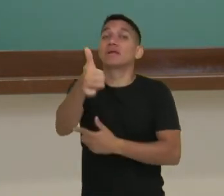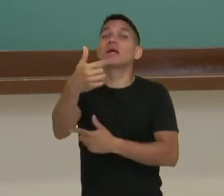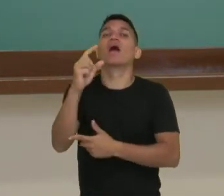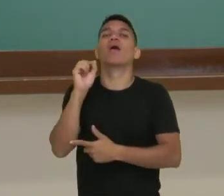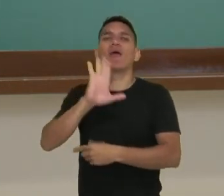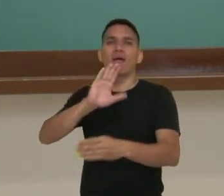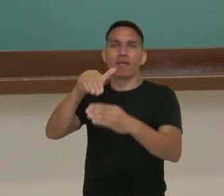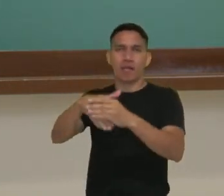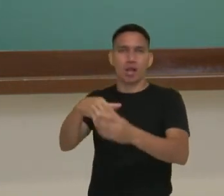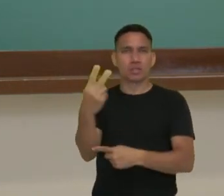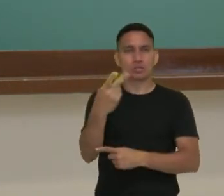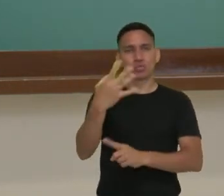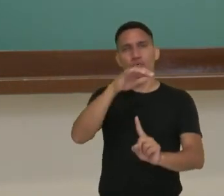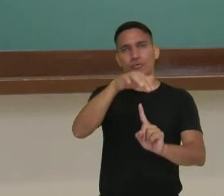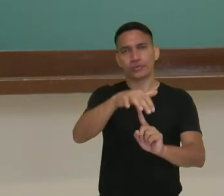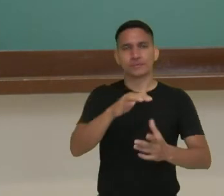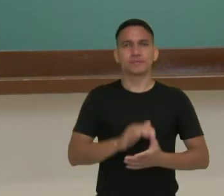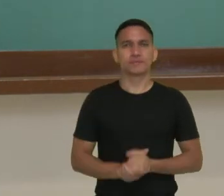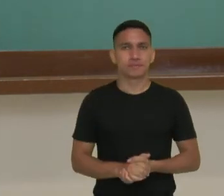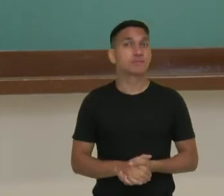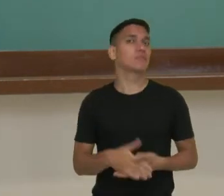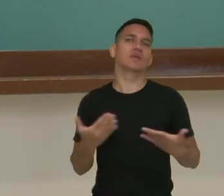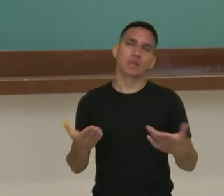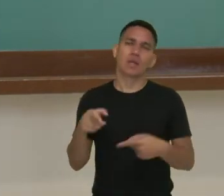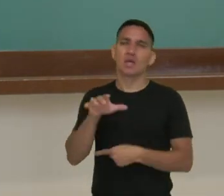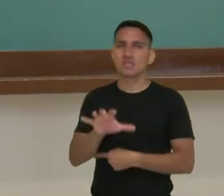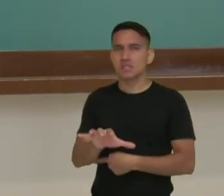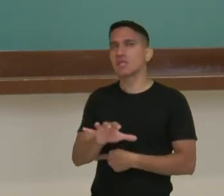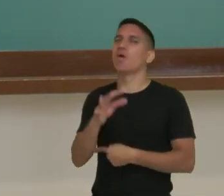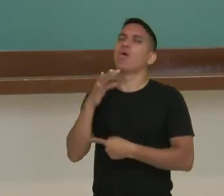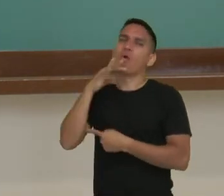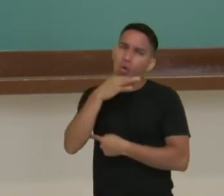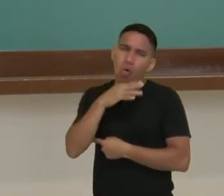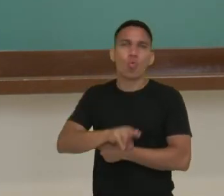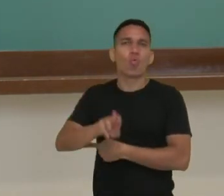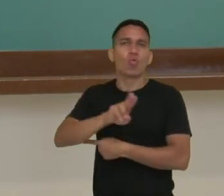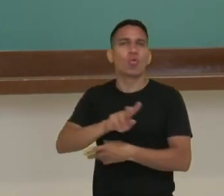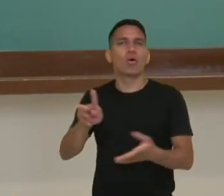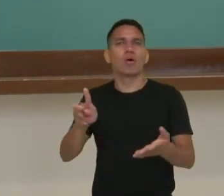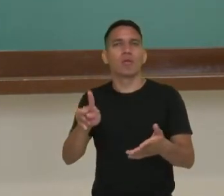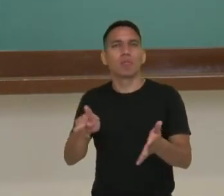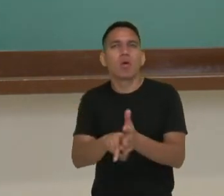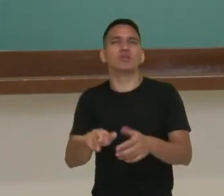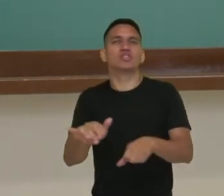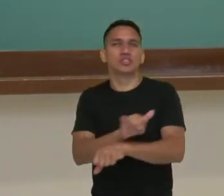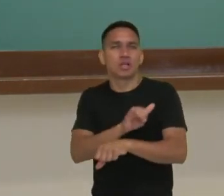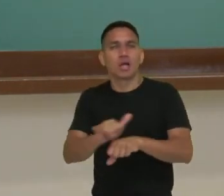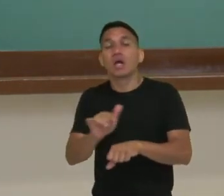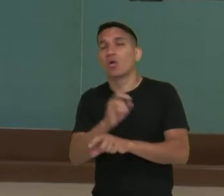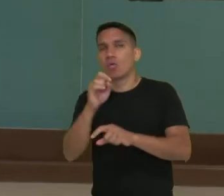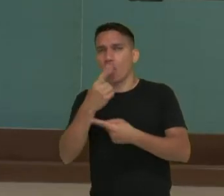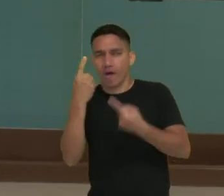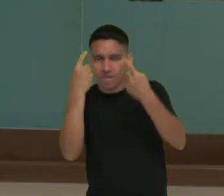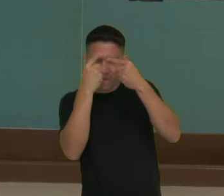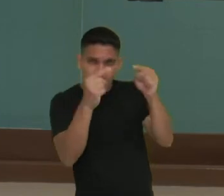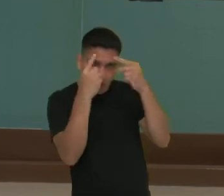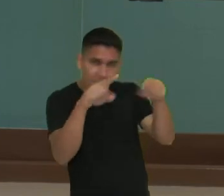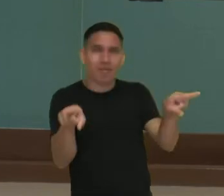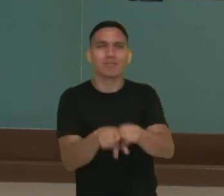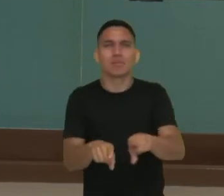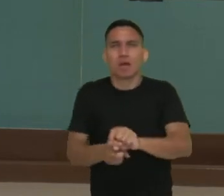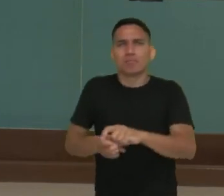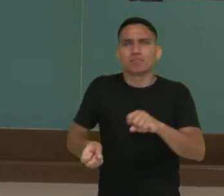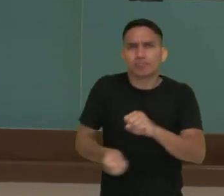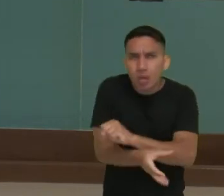né, do Segundo Reinado. Isso, claro, utilizando de violência, né, de fraude. Essas eleições em